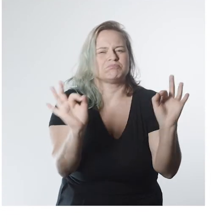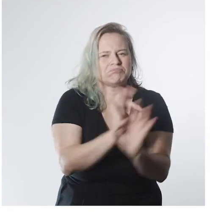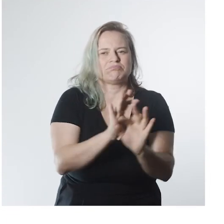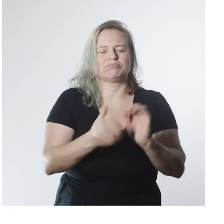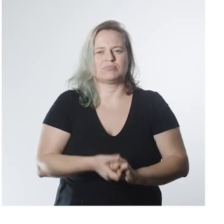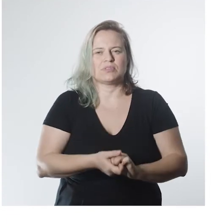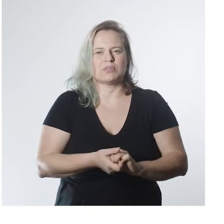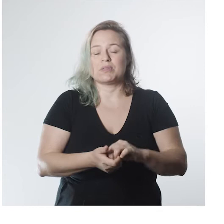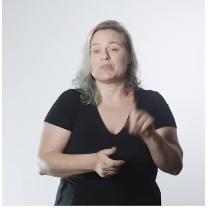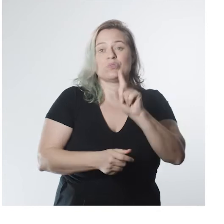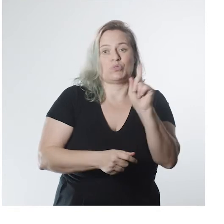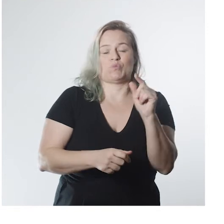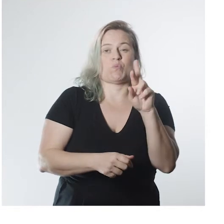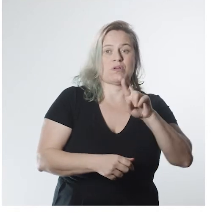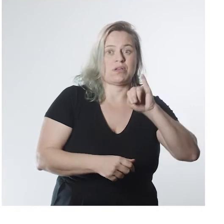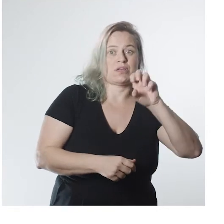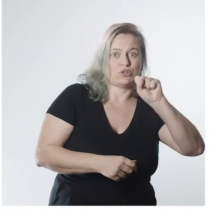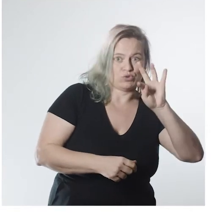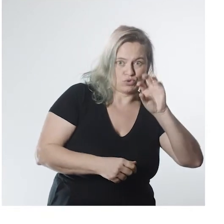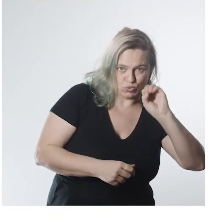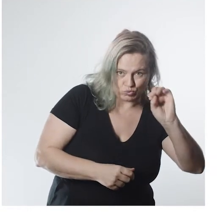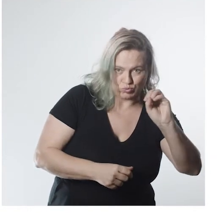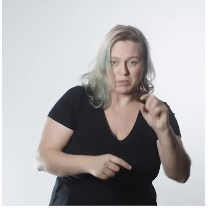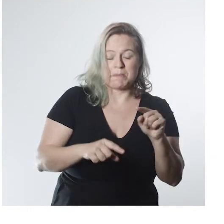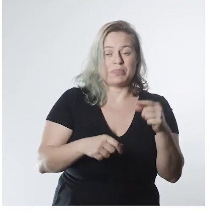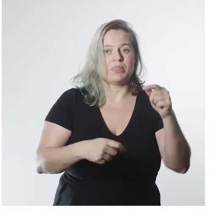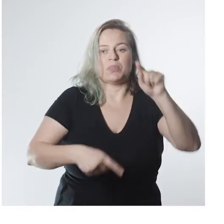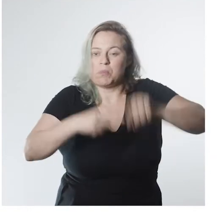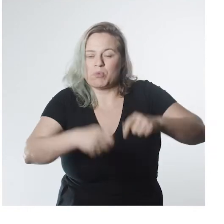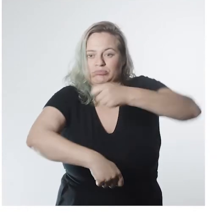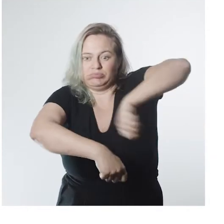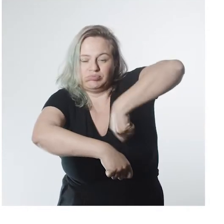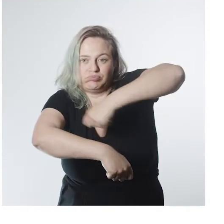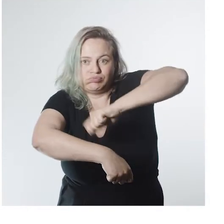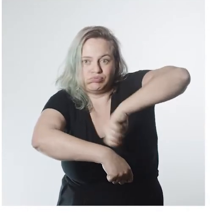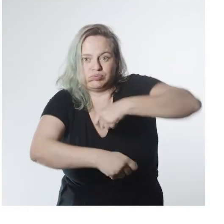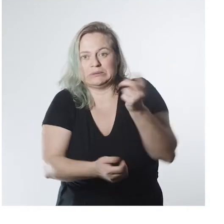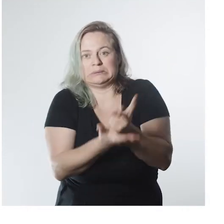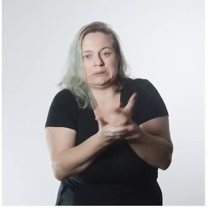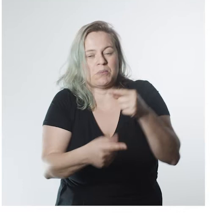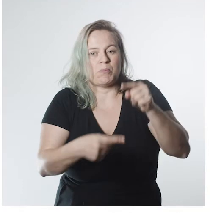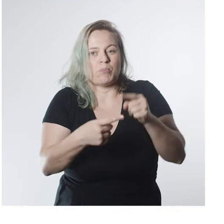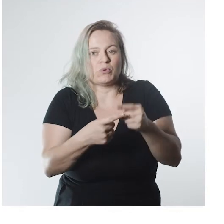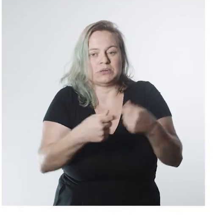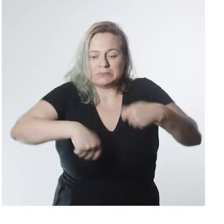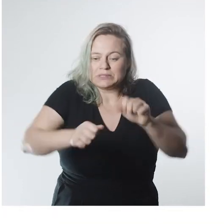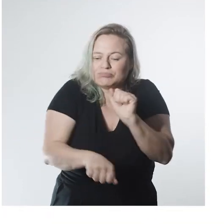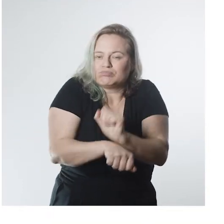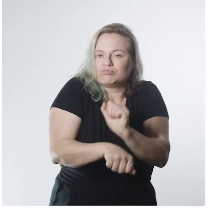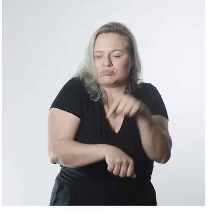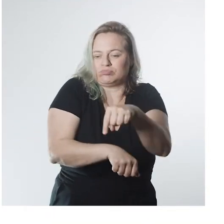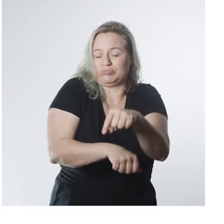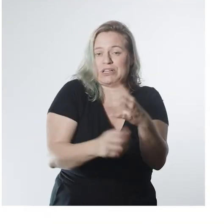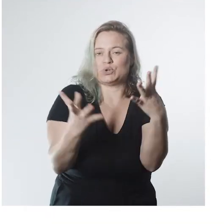esse preparo. Então, você não pode ficar mexendo. Então, deixa ele cozinhar parado, porque aí ele vai secar esse